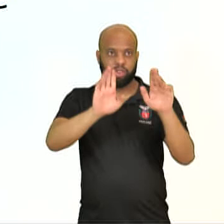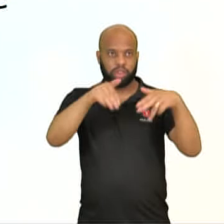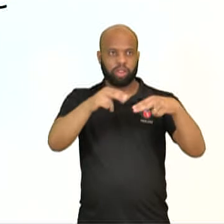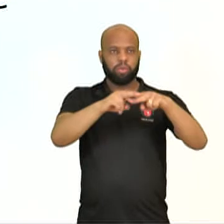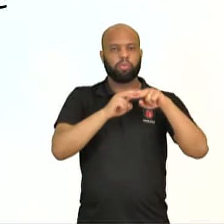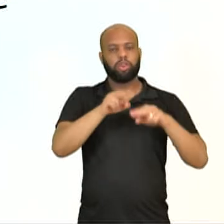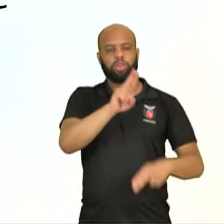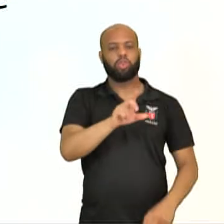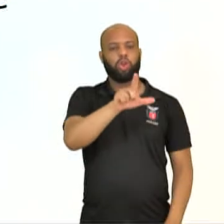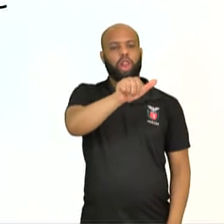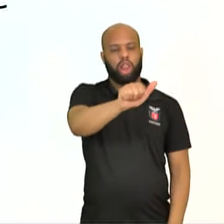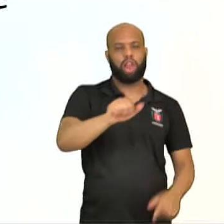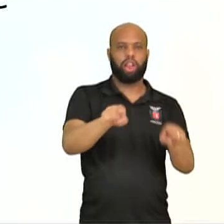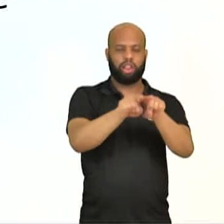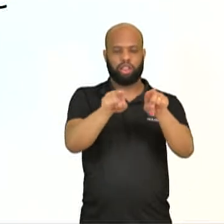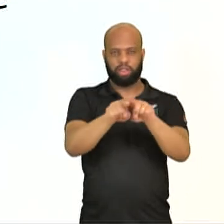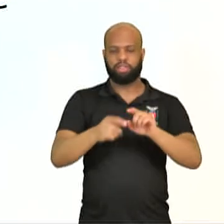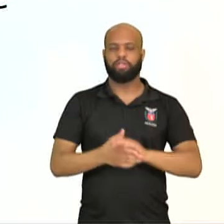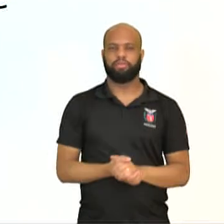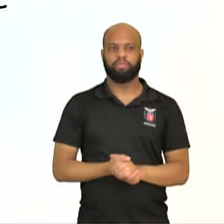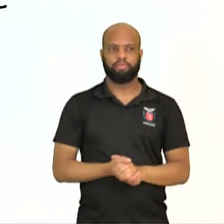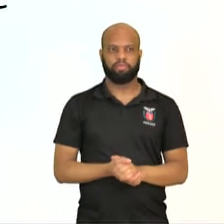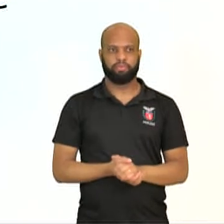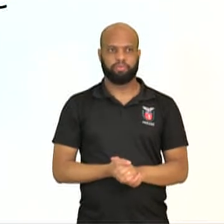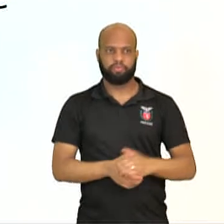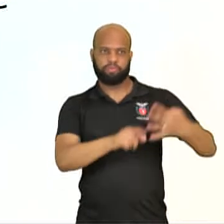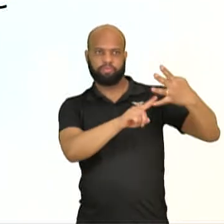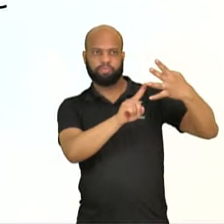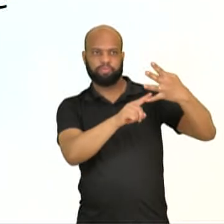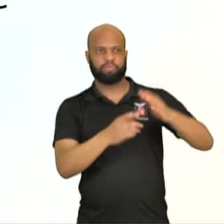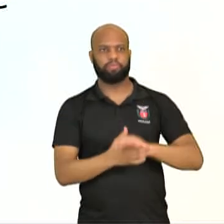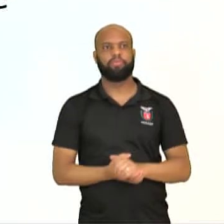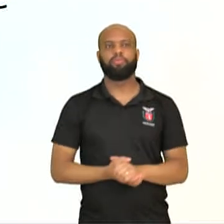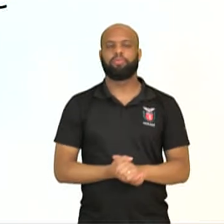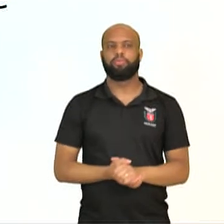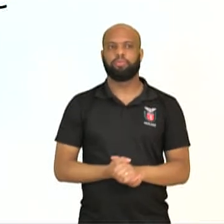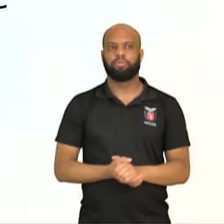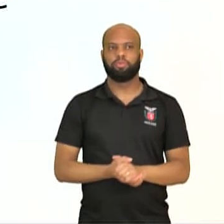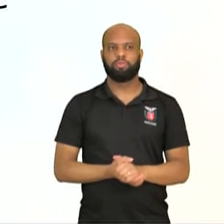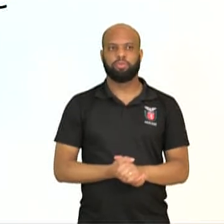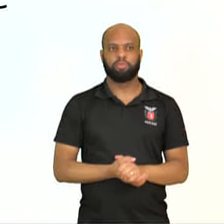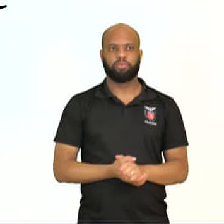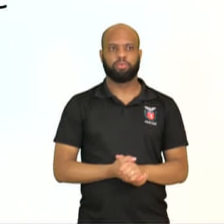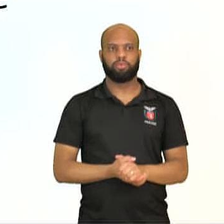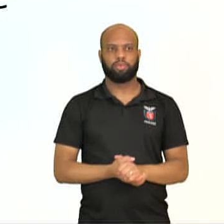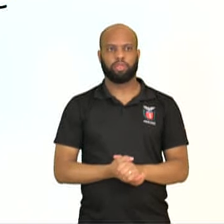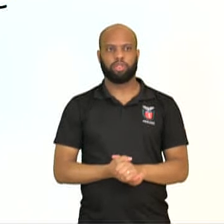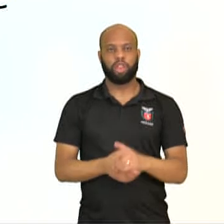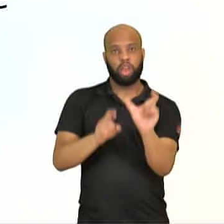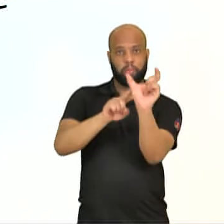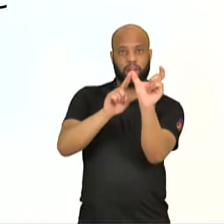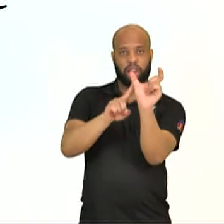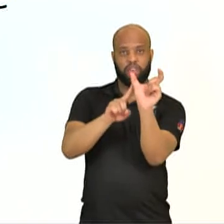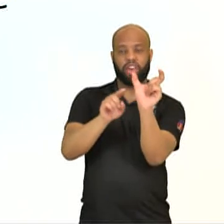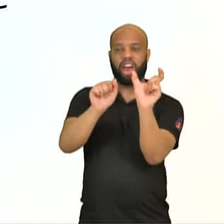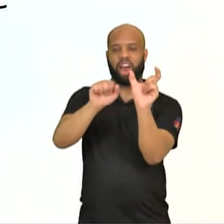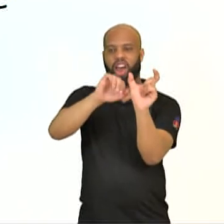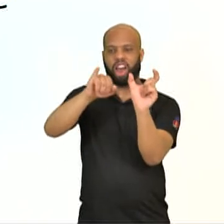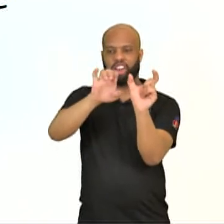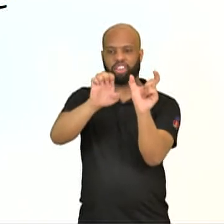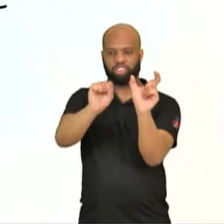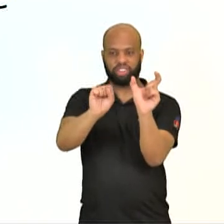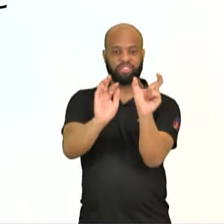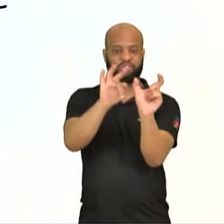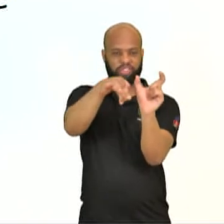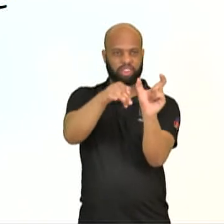La costumbre, ó, a terminação umbre. No sé dónde están los equipajes de Alba.